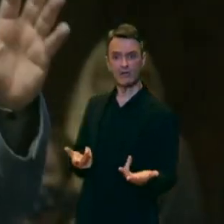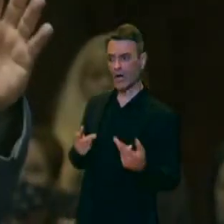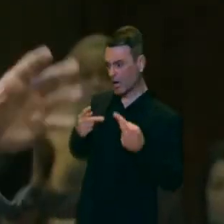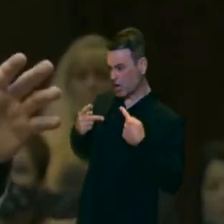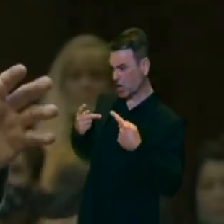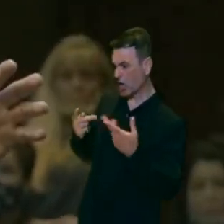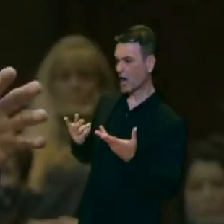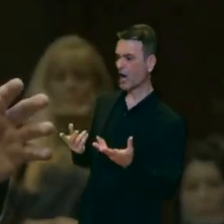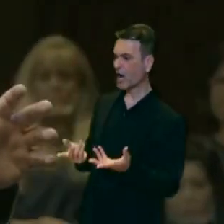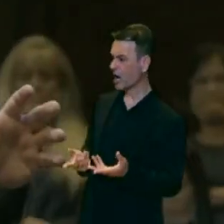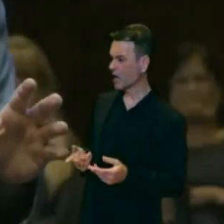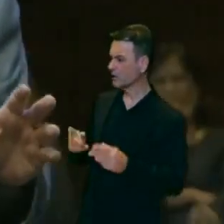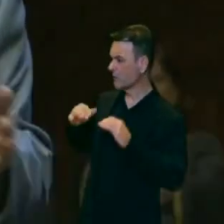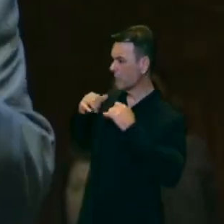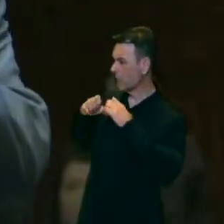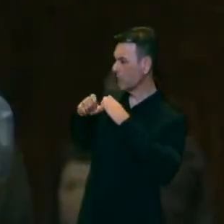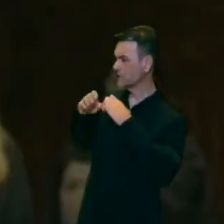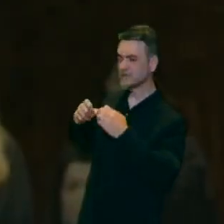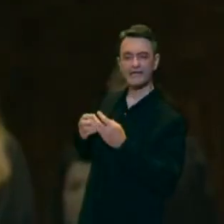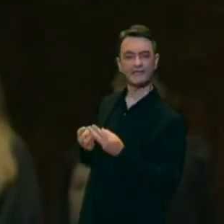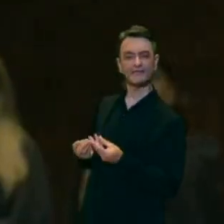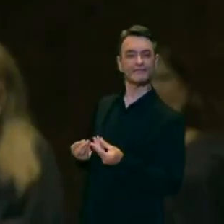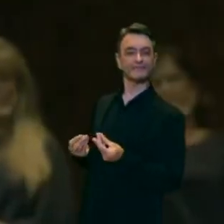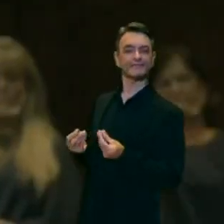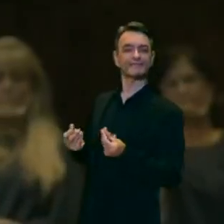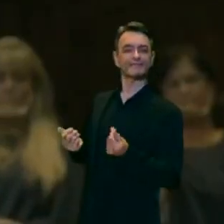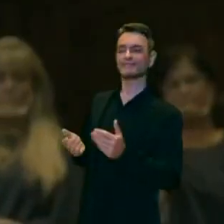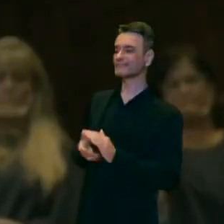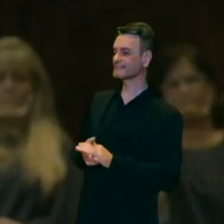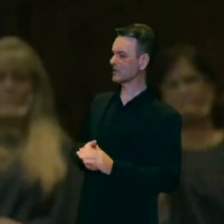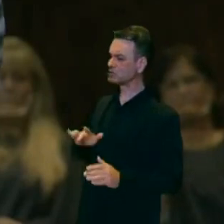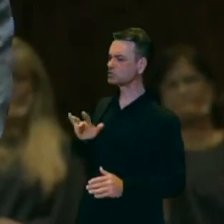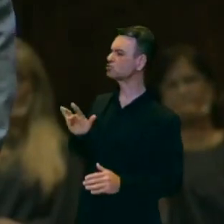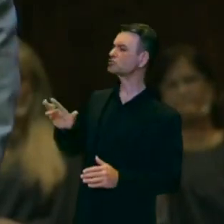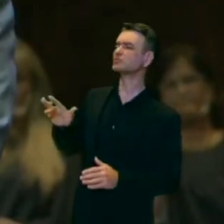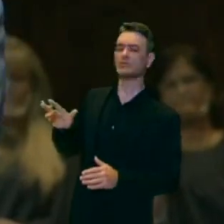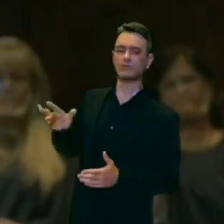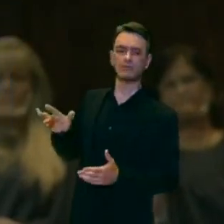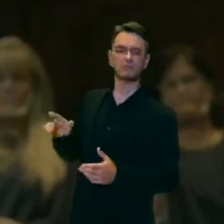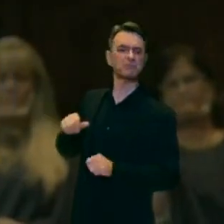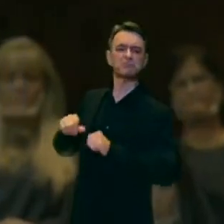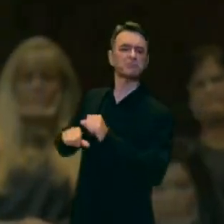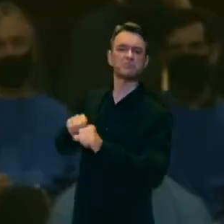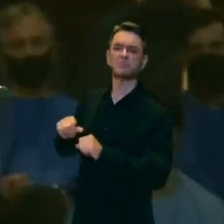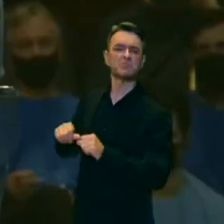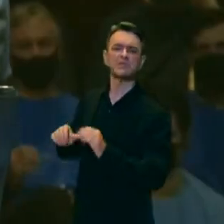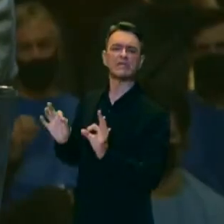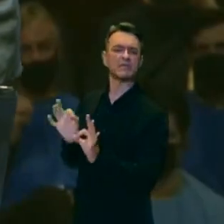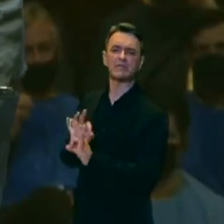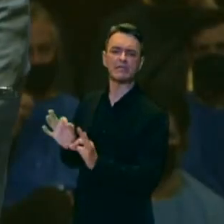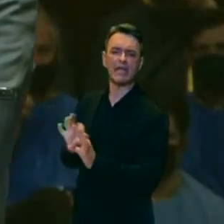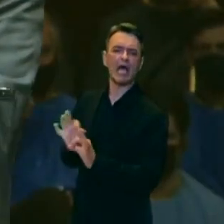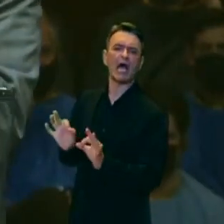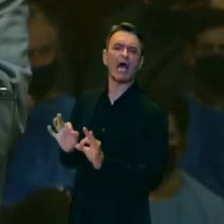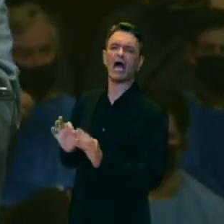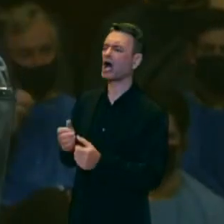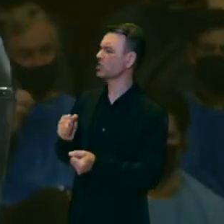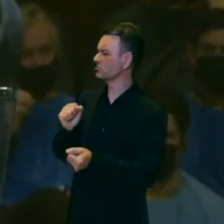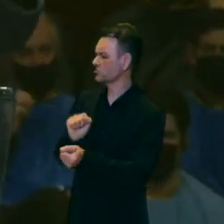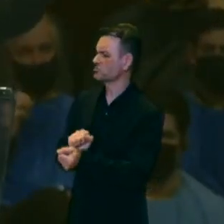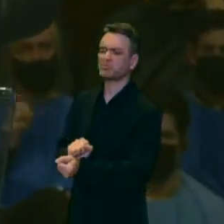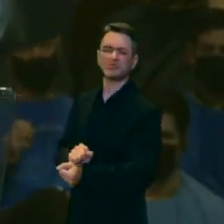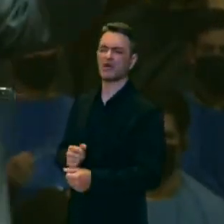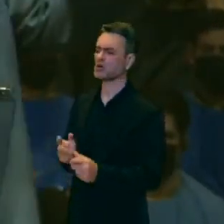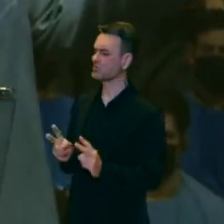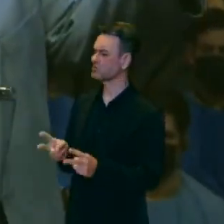água com açúcar, que não mexe na ferida, que não muda nada. Então pode continuar escravizando as pessoas,